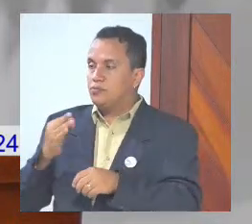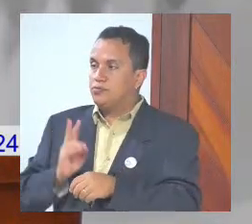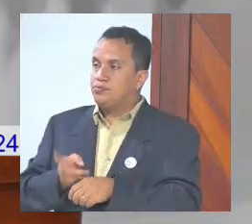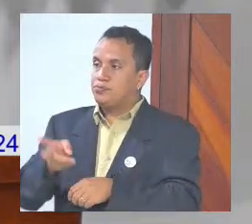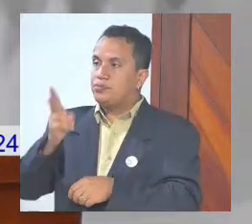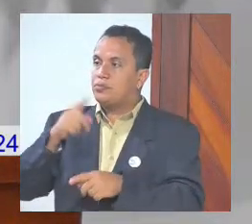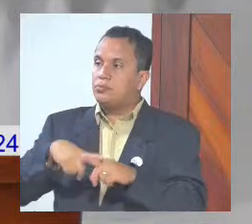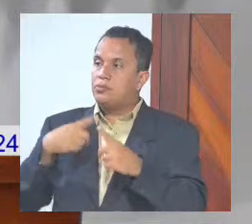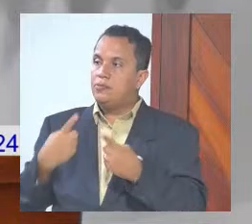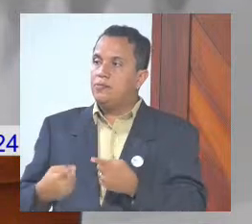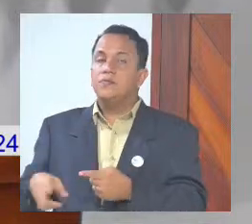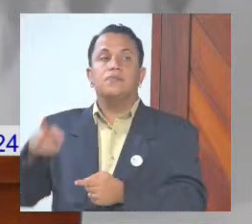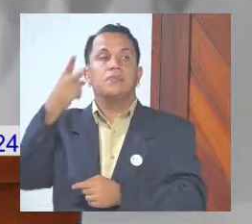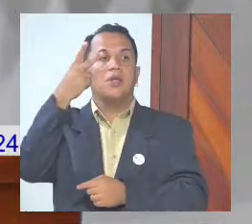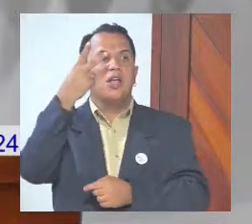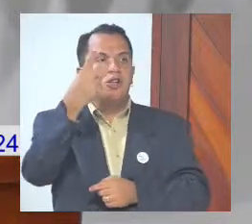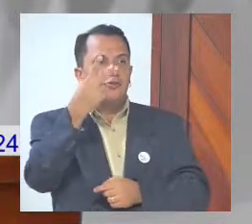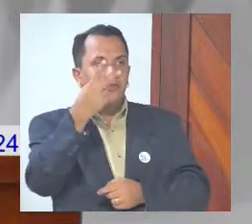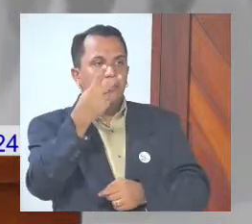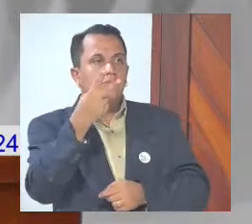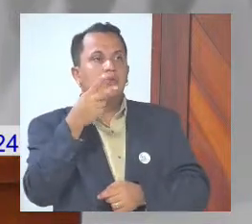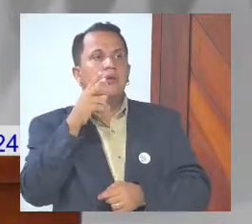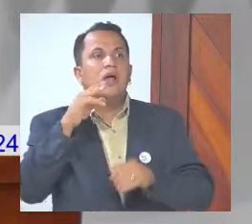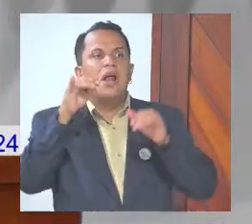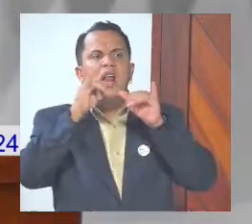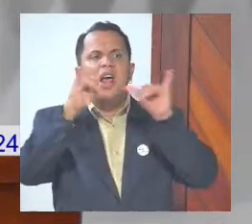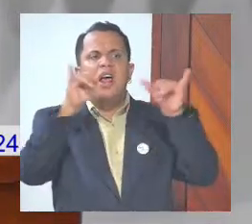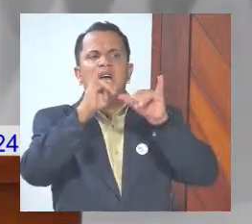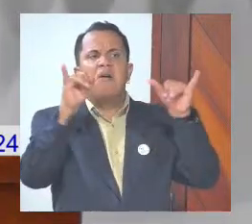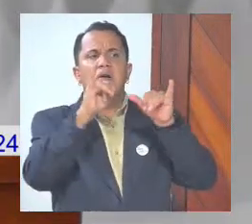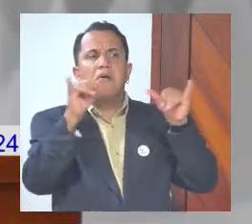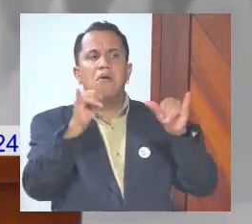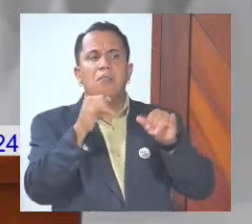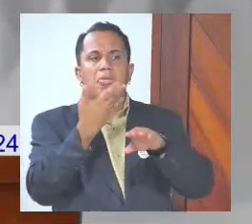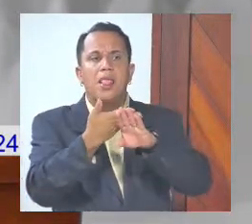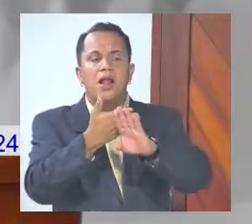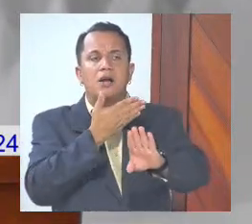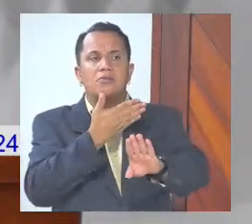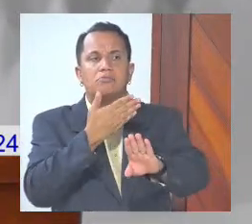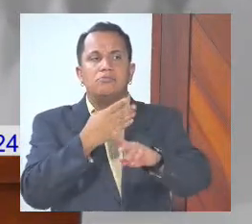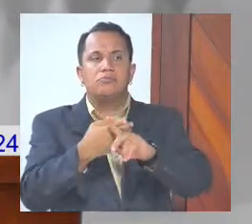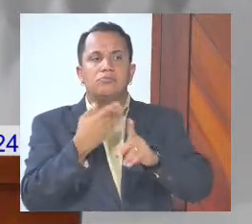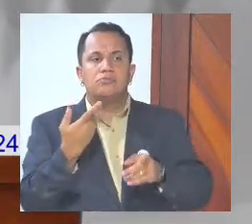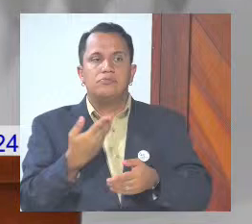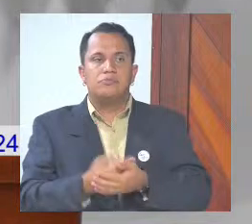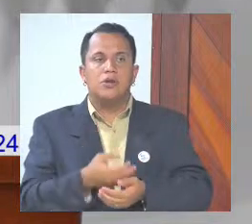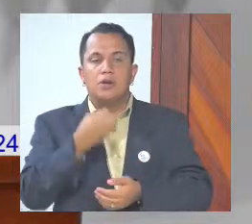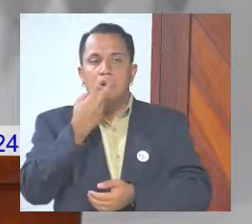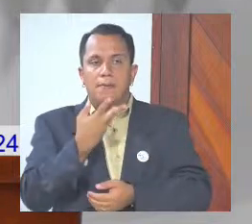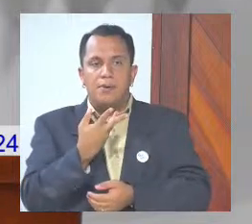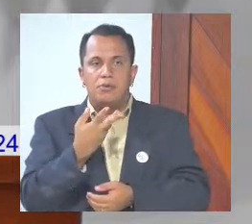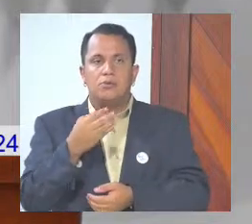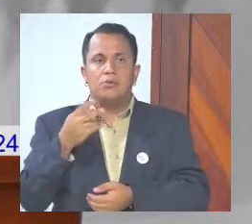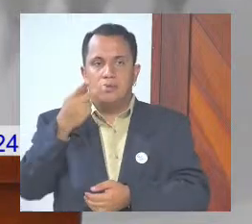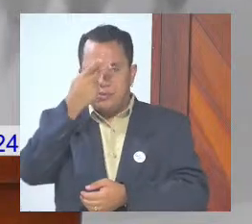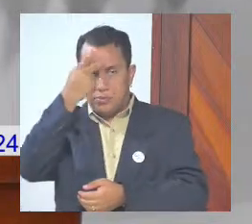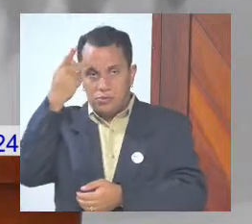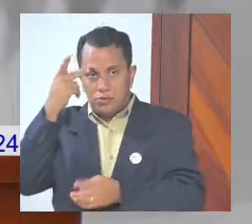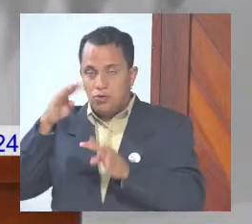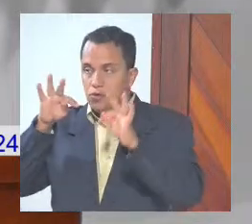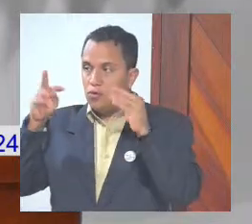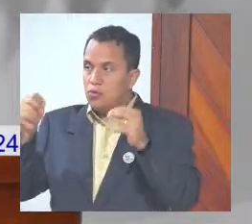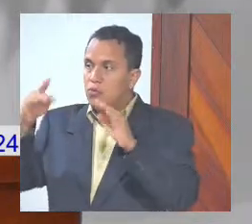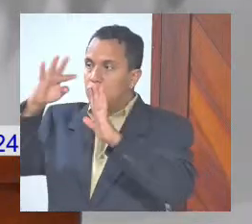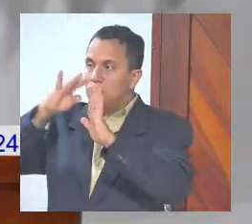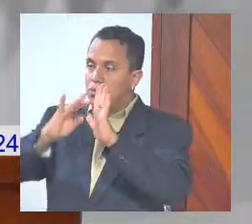estou aqui há dois mandatos sempre denunciando, reivindicando aquilo que é bom para a população. E todos